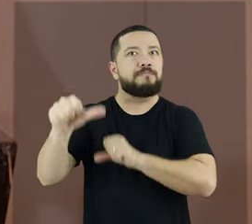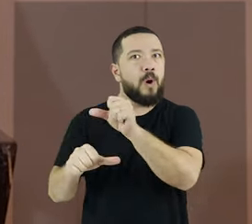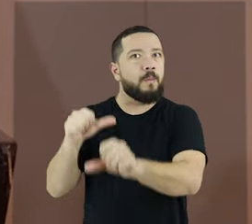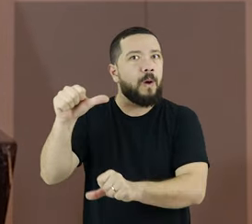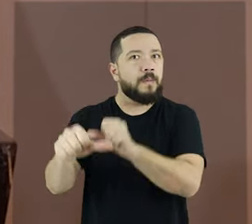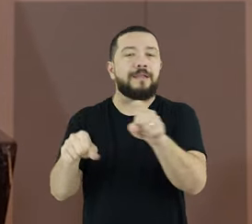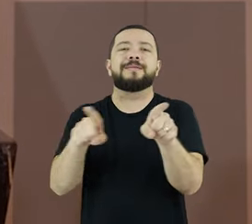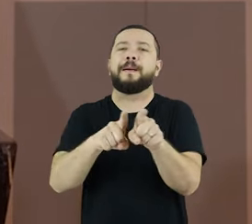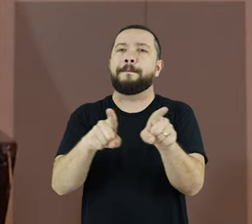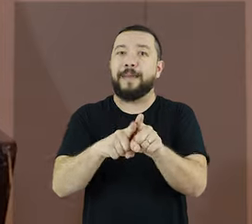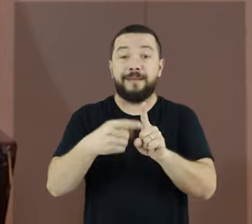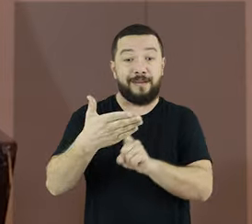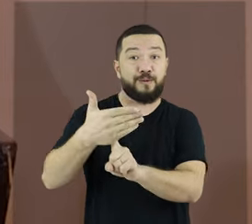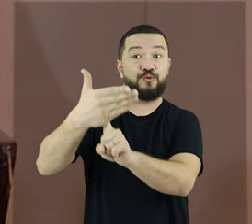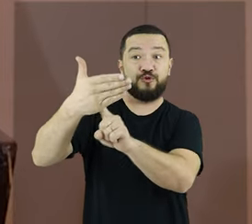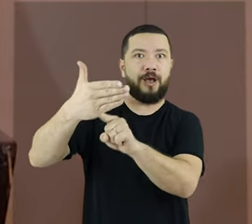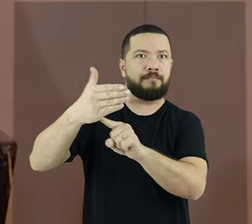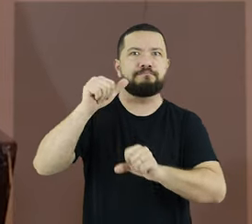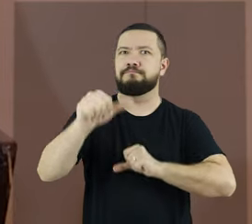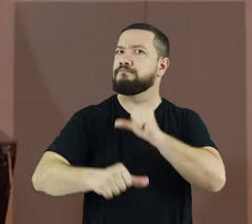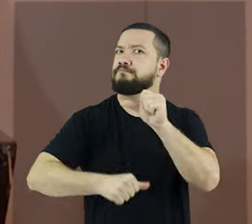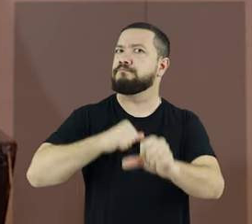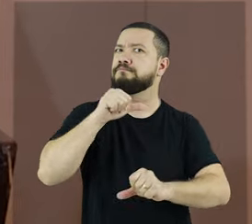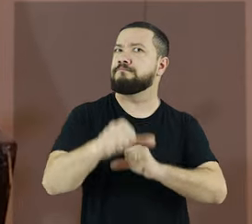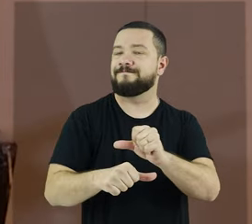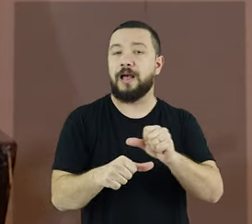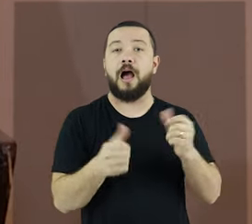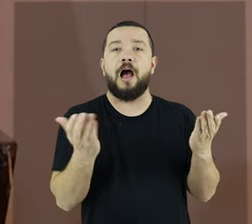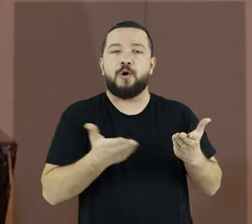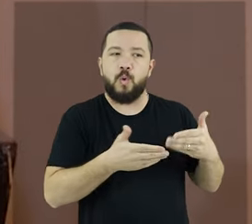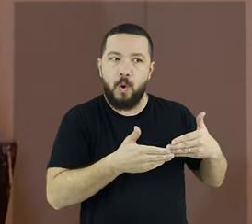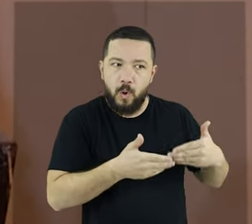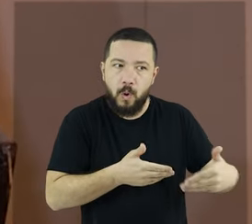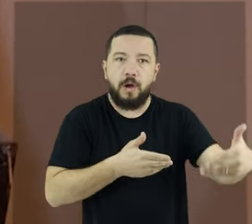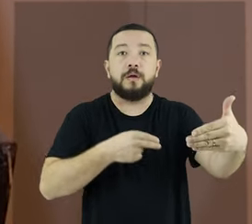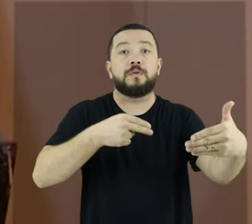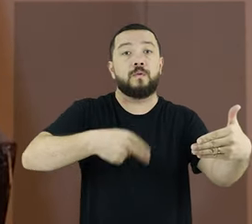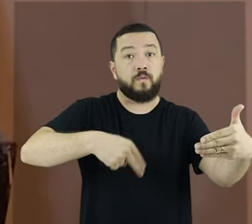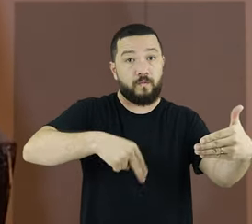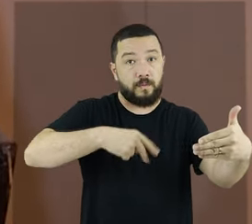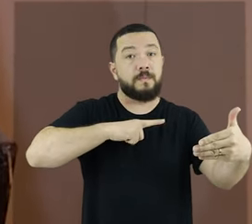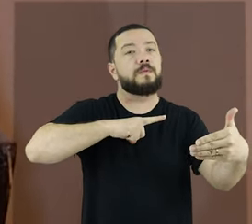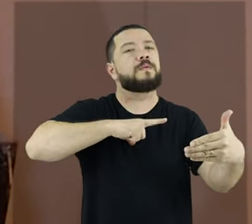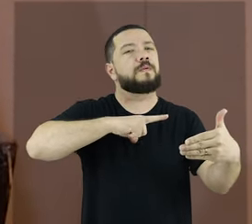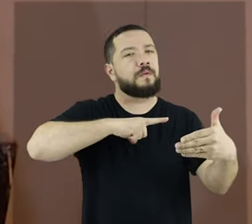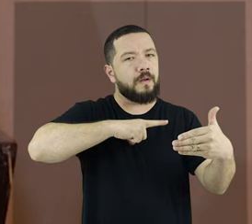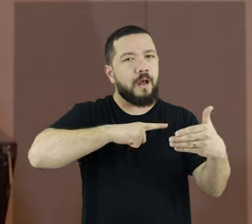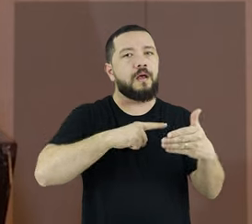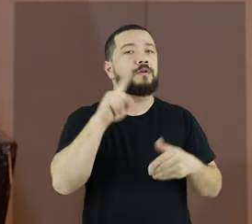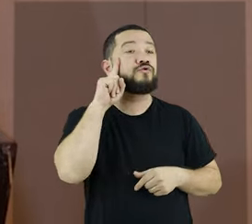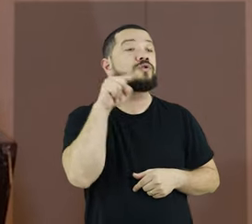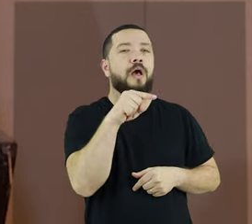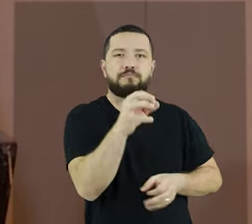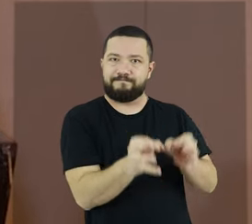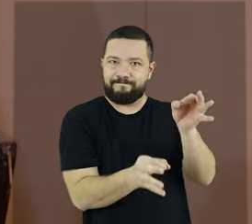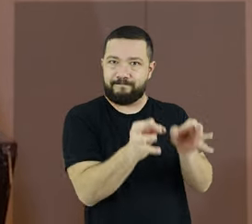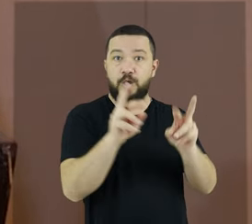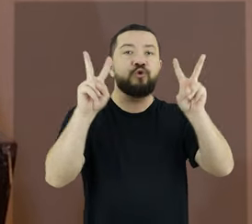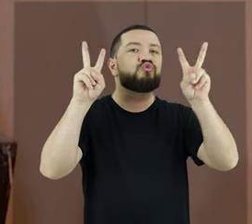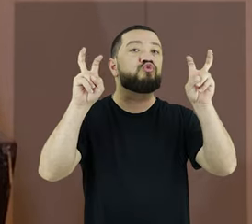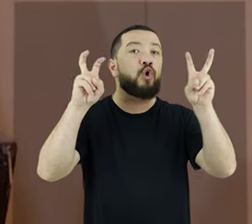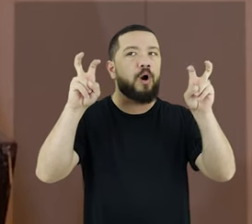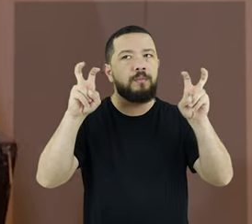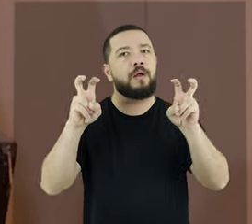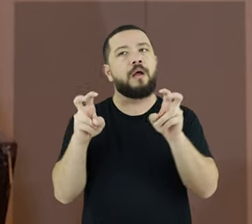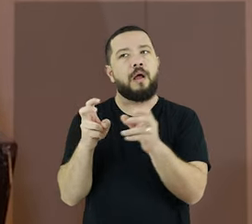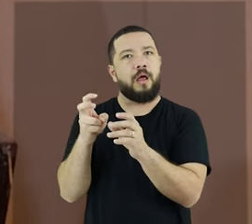das inovações tecnológicas. Nós temos um julgamento agendado agora para o mês de novembro sobre o Marco Civil